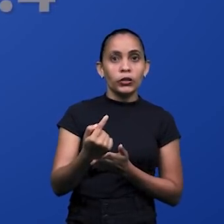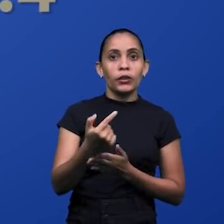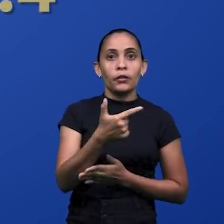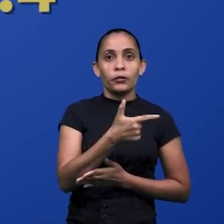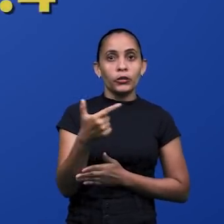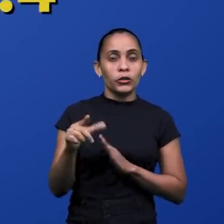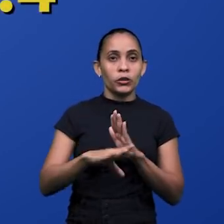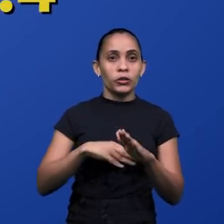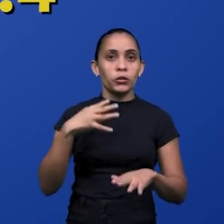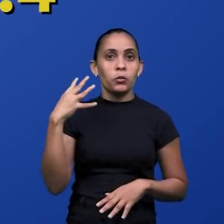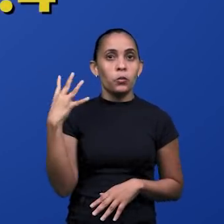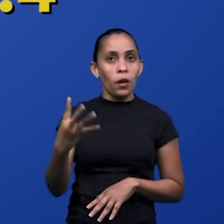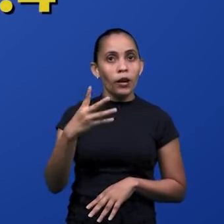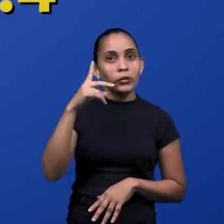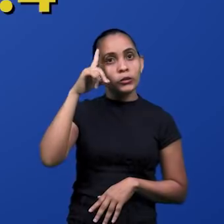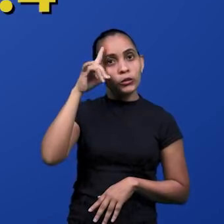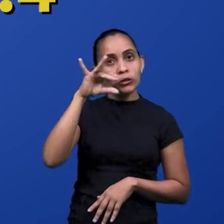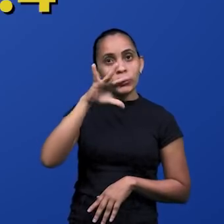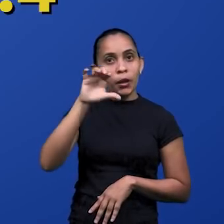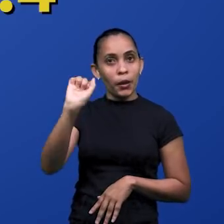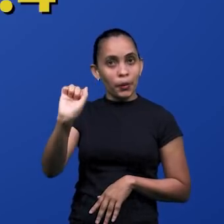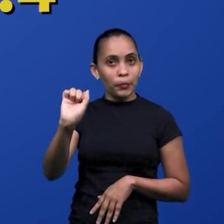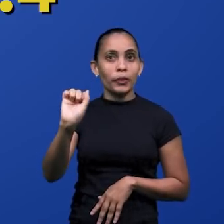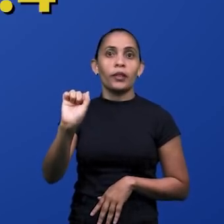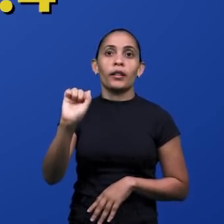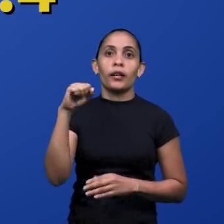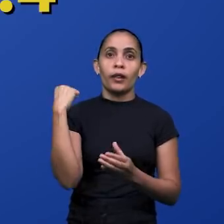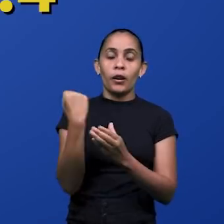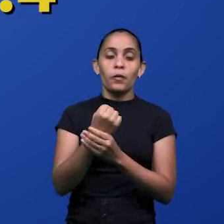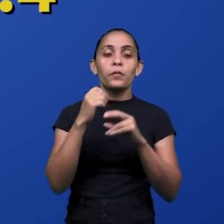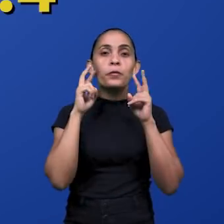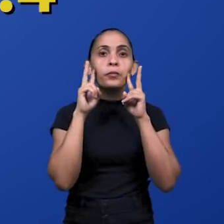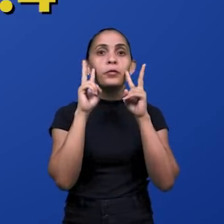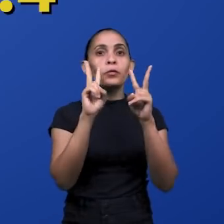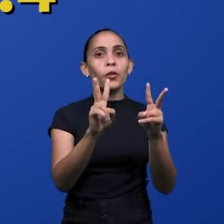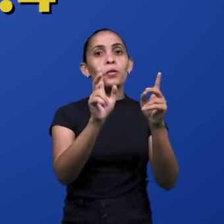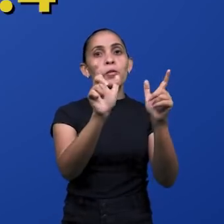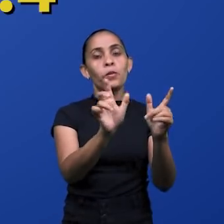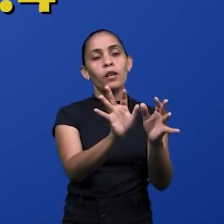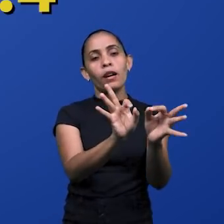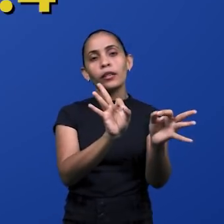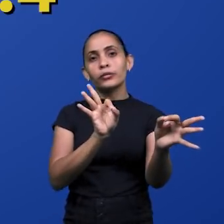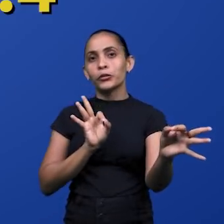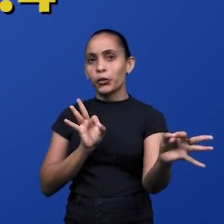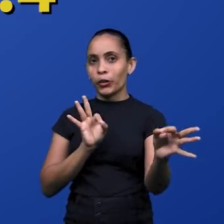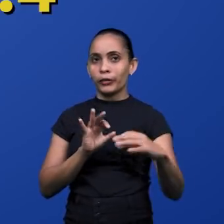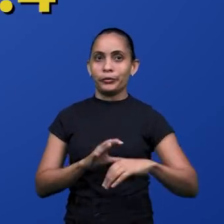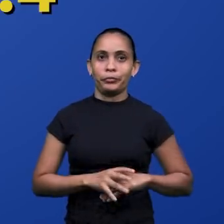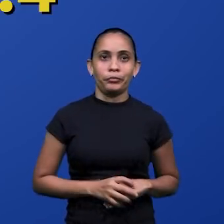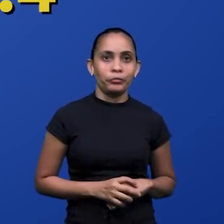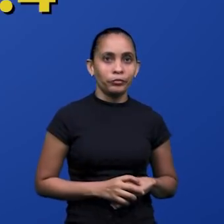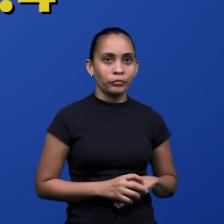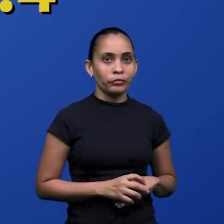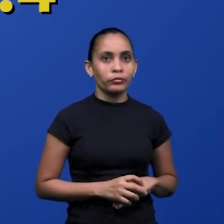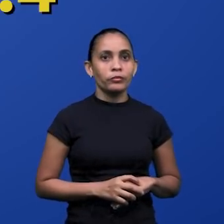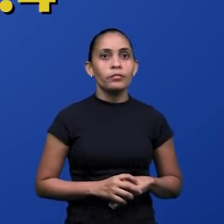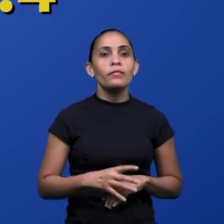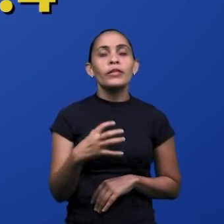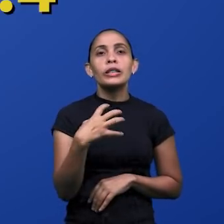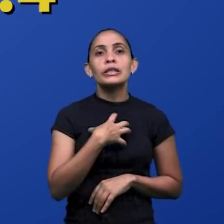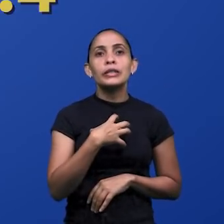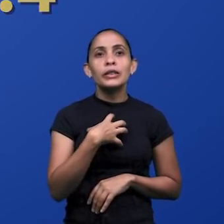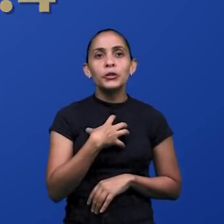22, 4, ao terceiro dia levantou Abraão os seus olhos e viu o lugar de longe.